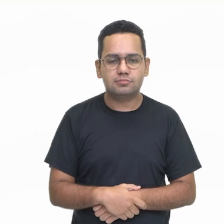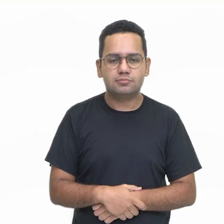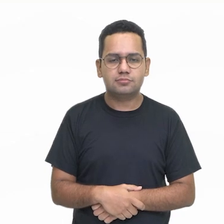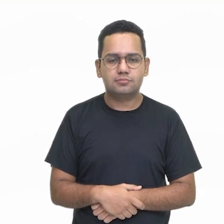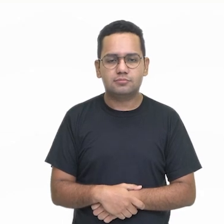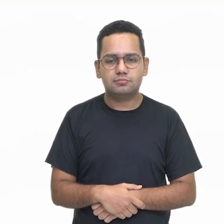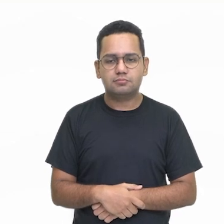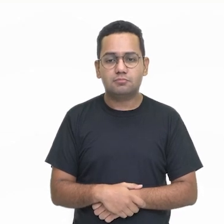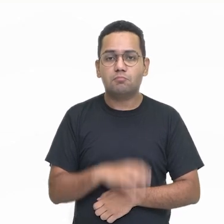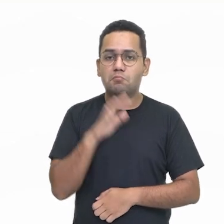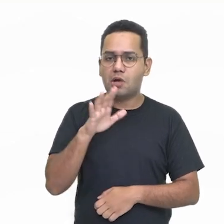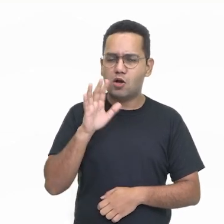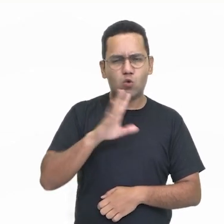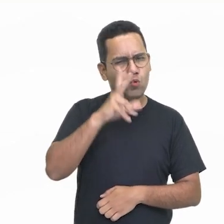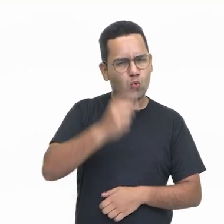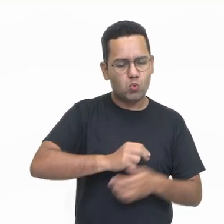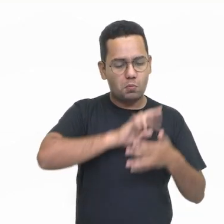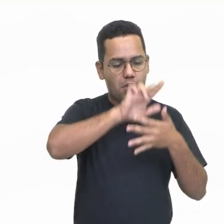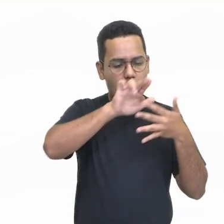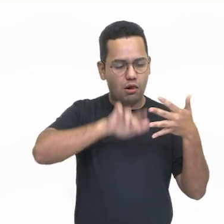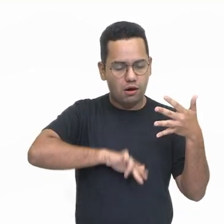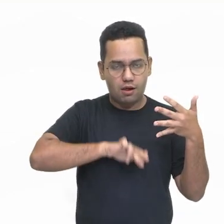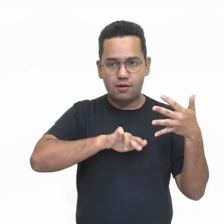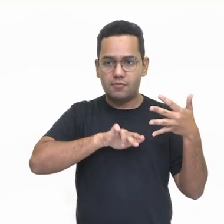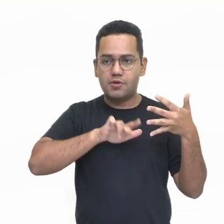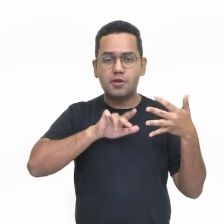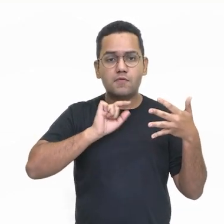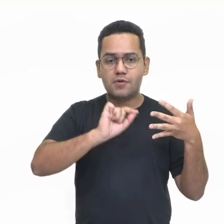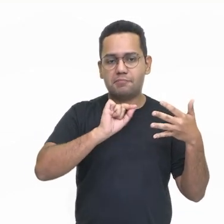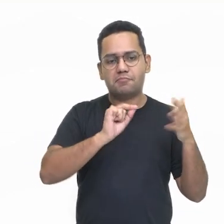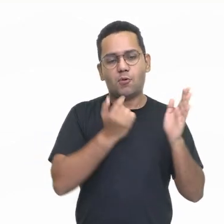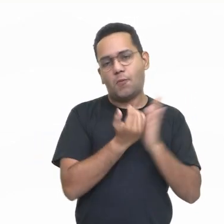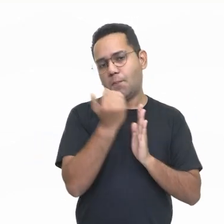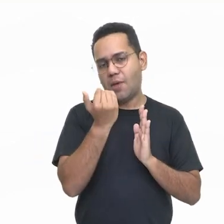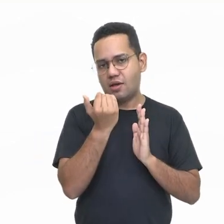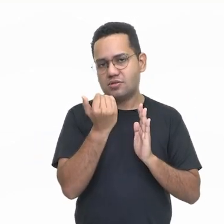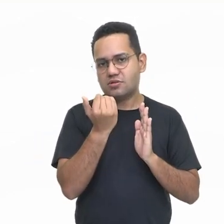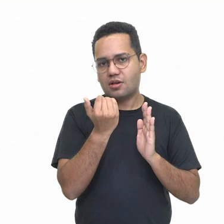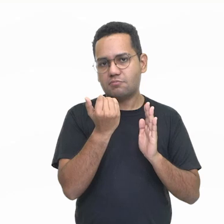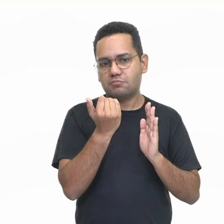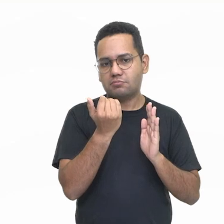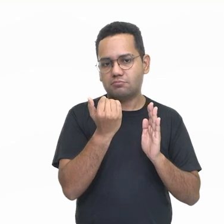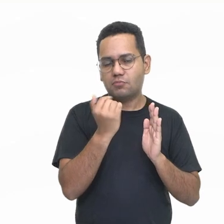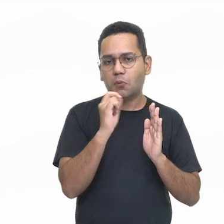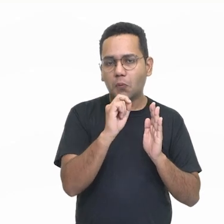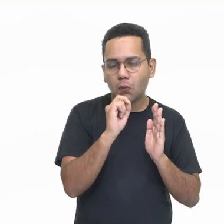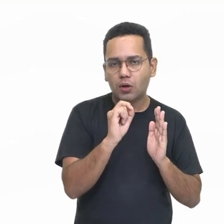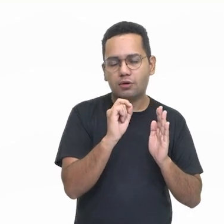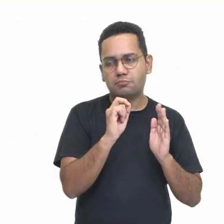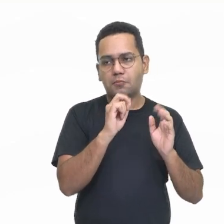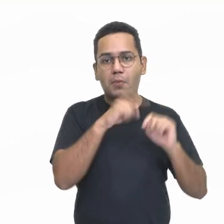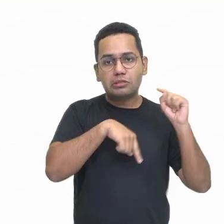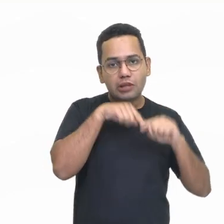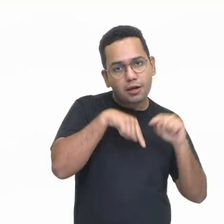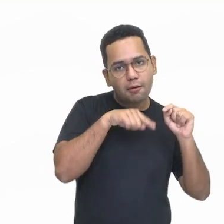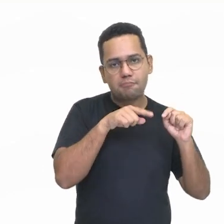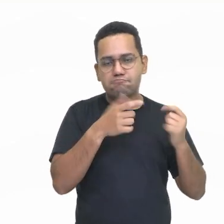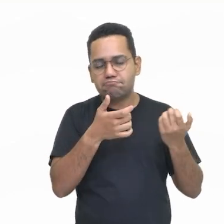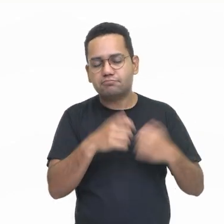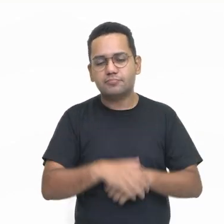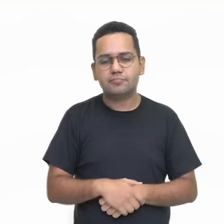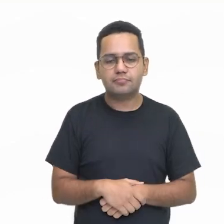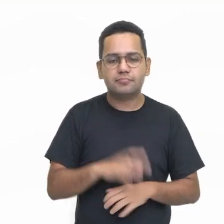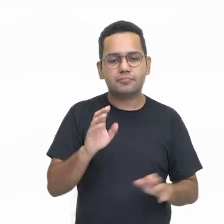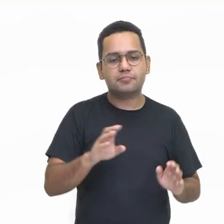vivos eles vão iniciar esses níveis de organização ele inicia com o indivíduo o organismo